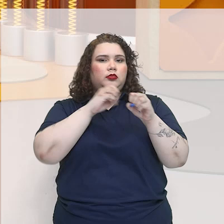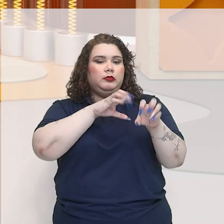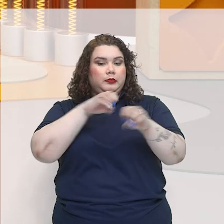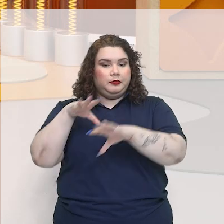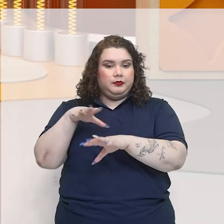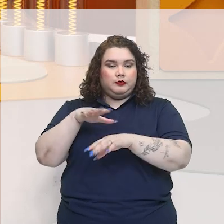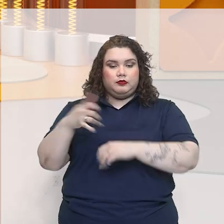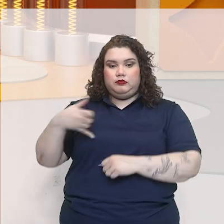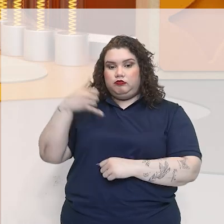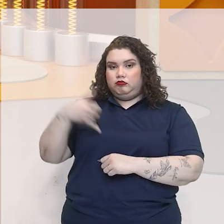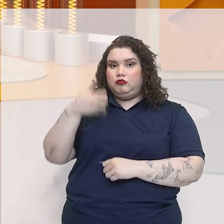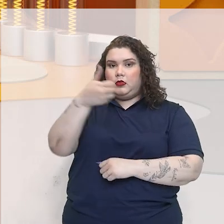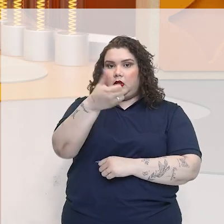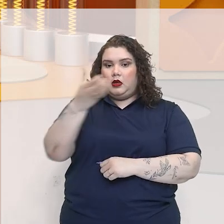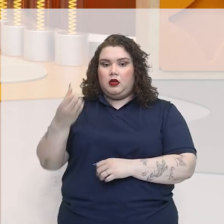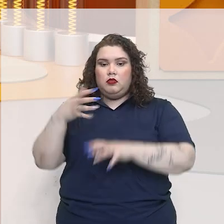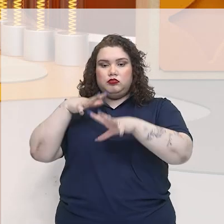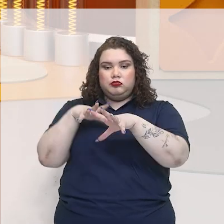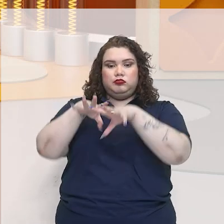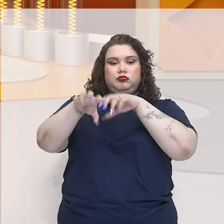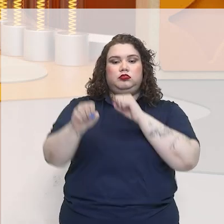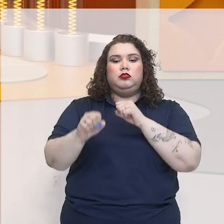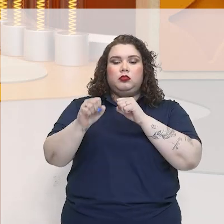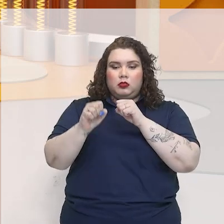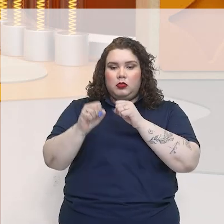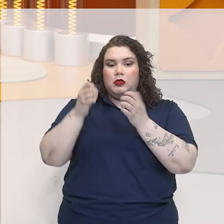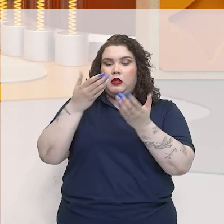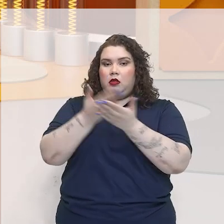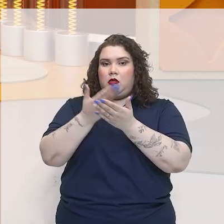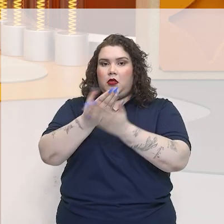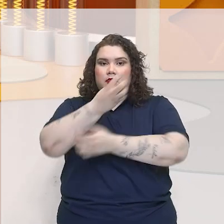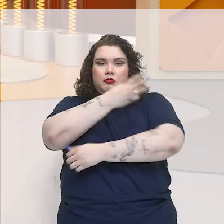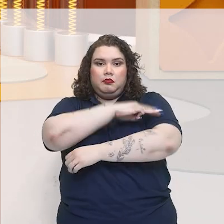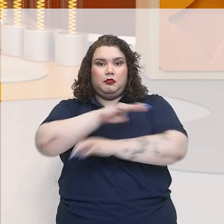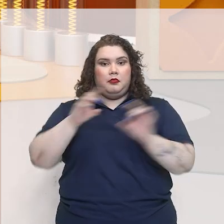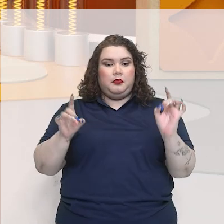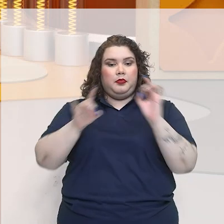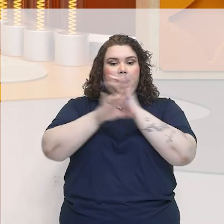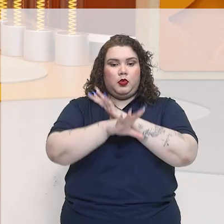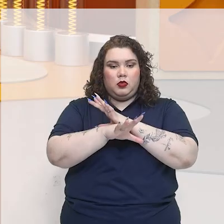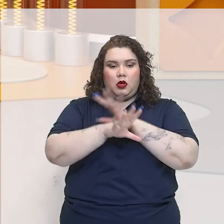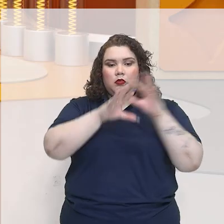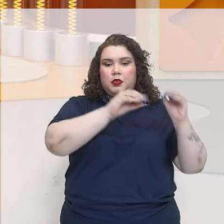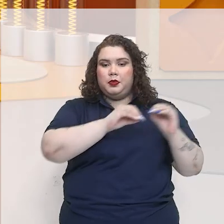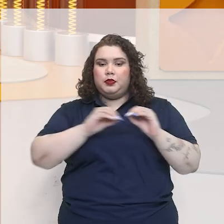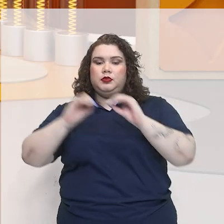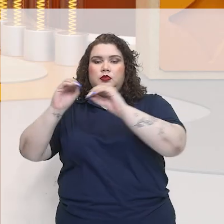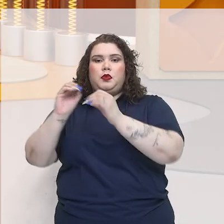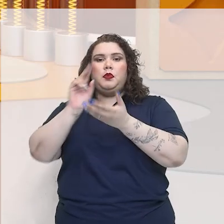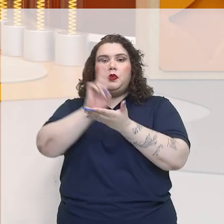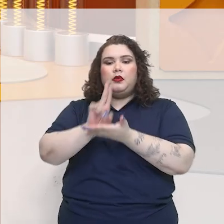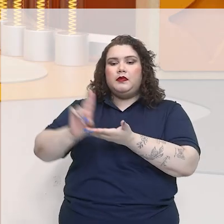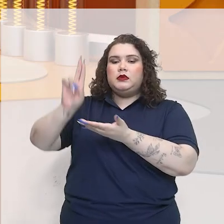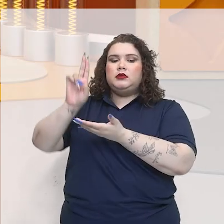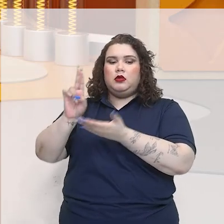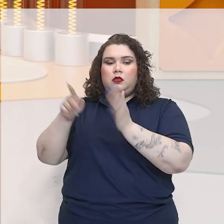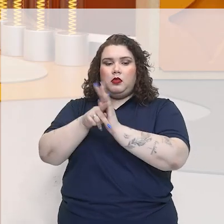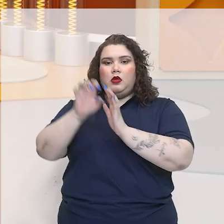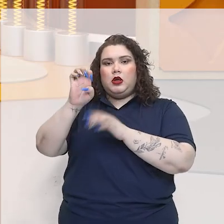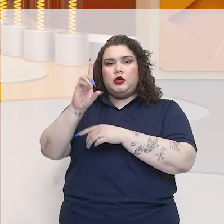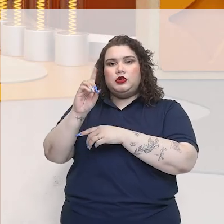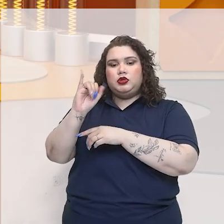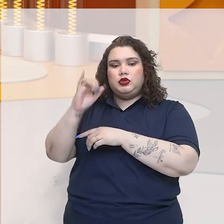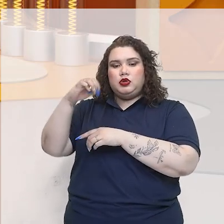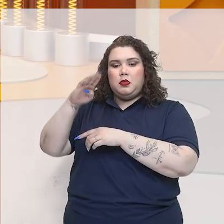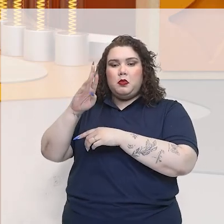ensinavam. Aos 16 anos concluiu o curso secundário em sua cidade natal e foi para a Universidade de Edimburgo para